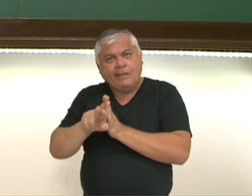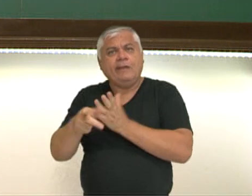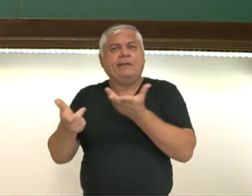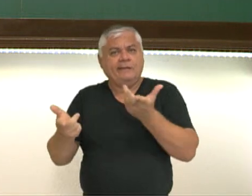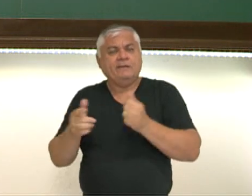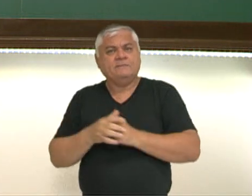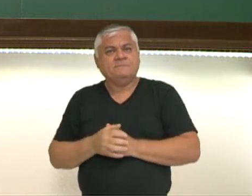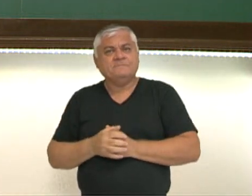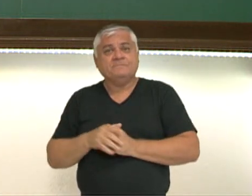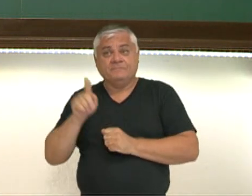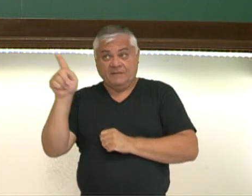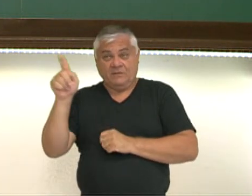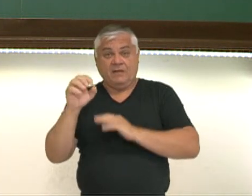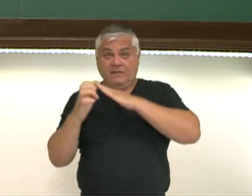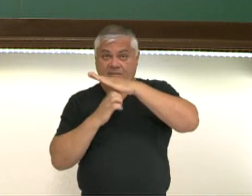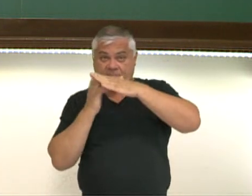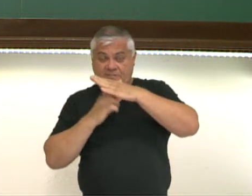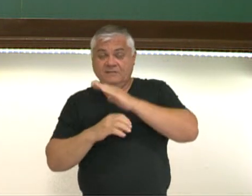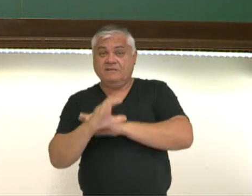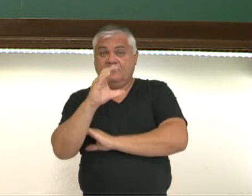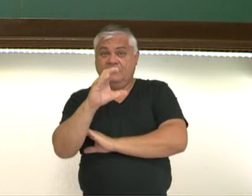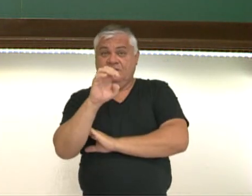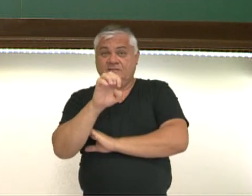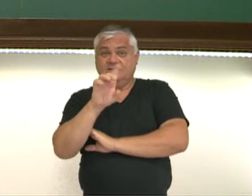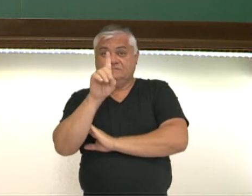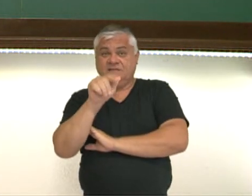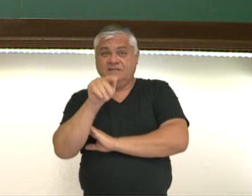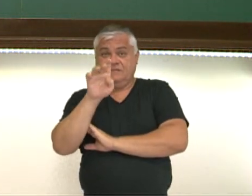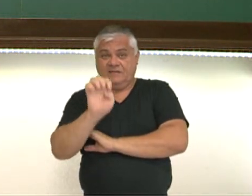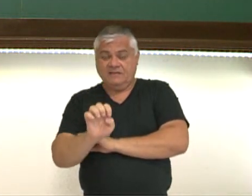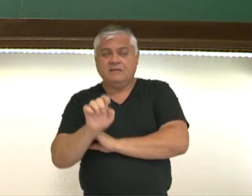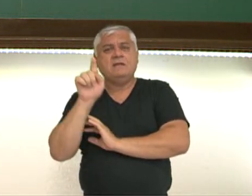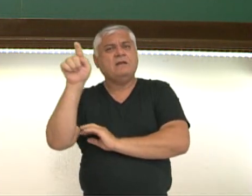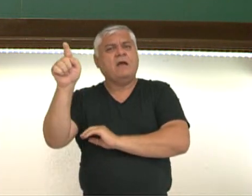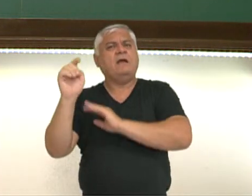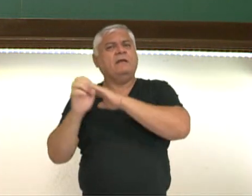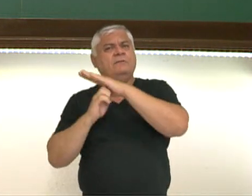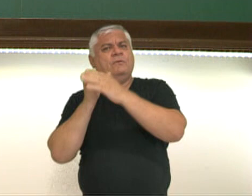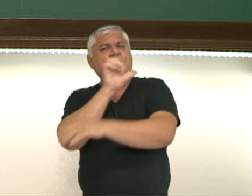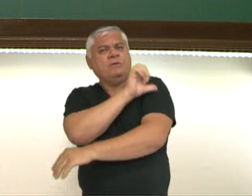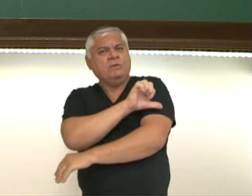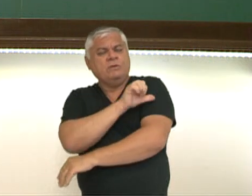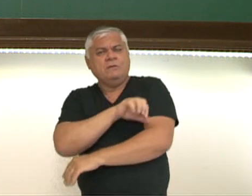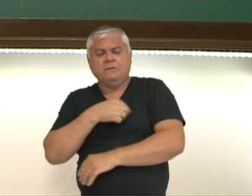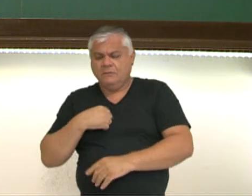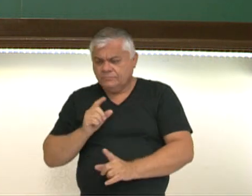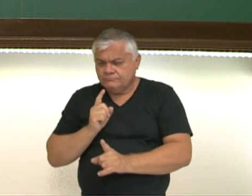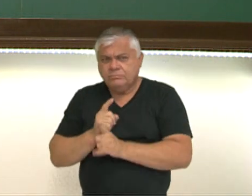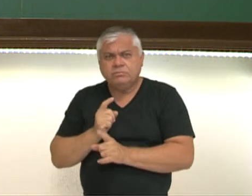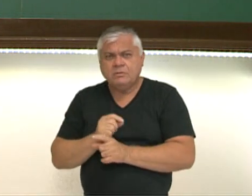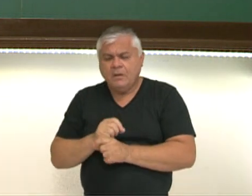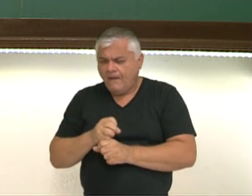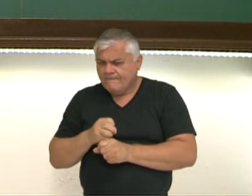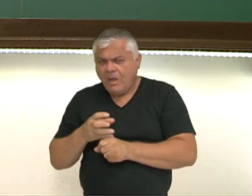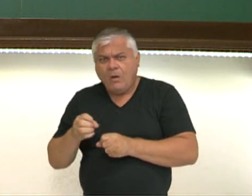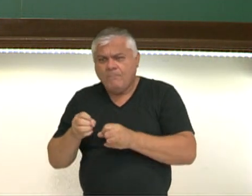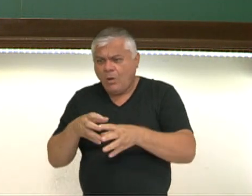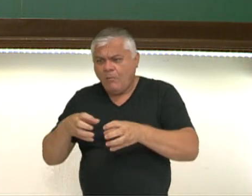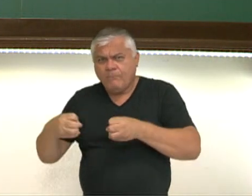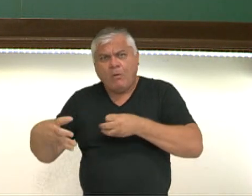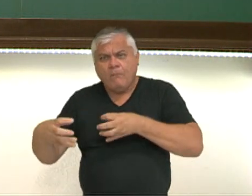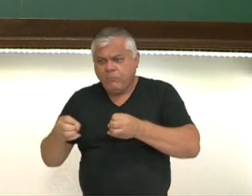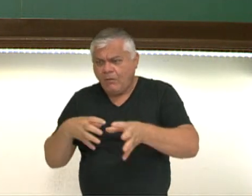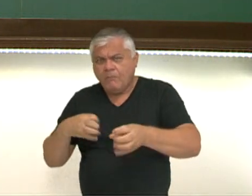Então, a SEDAI, a empresa de tratamento de água lá no Rio de Janeiro, identificou uma proliferação muito grande de